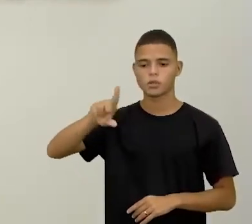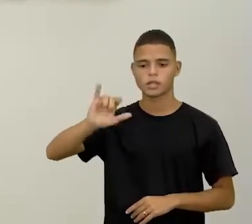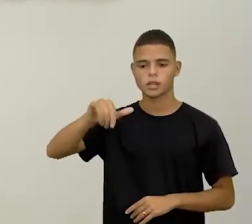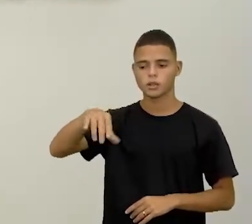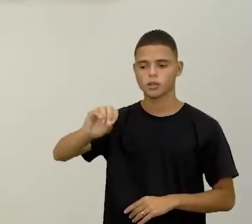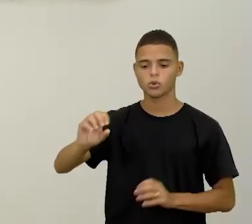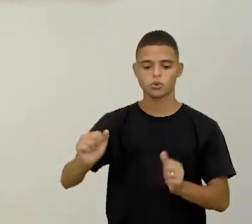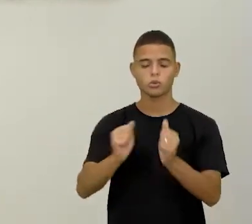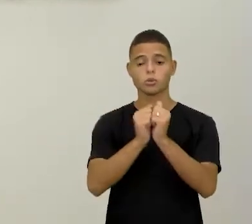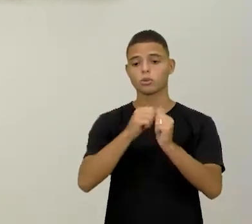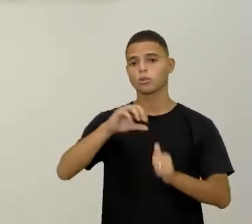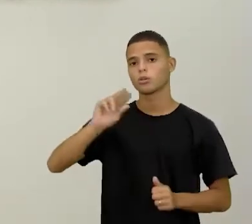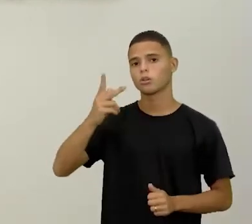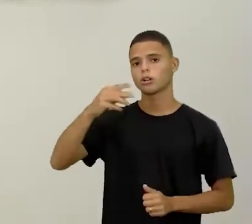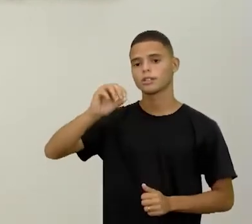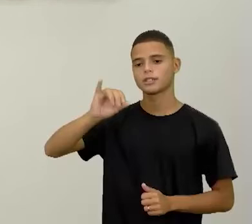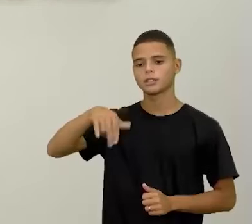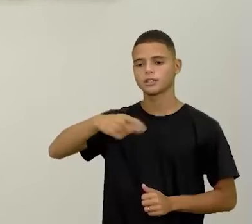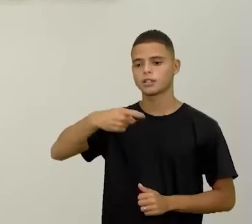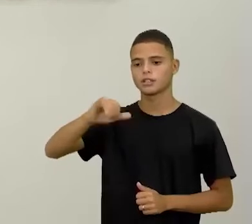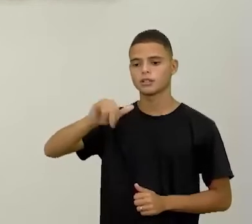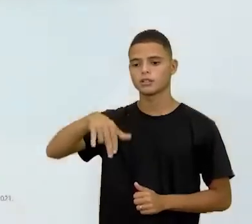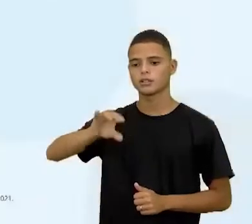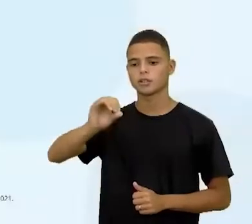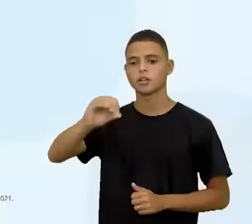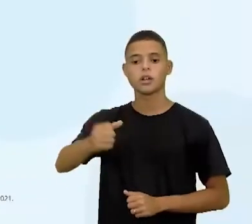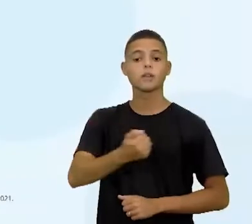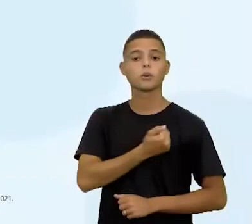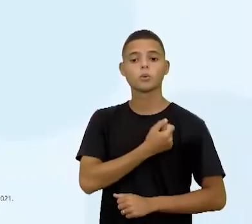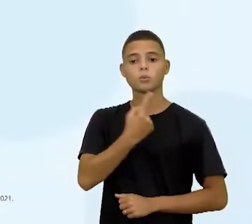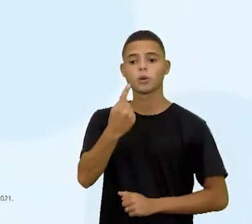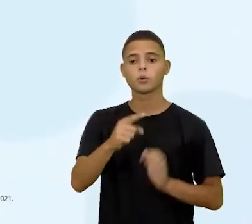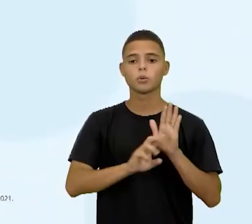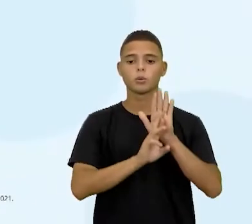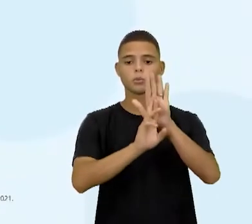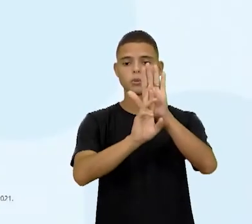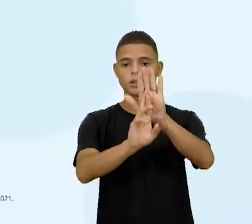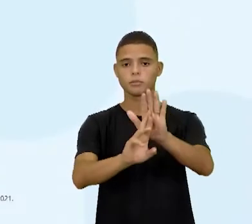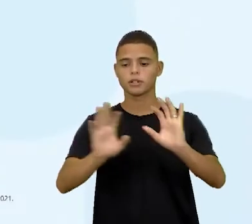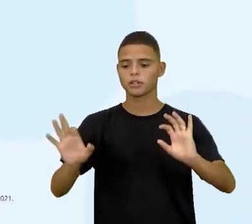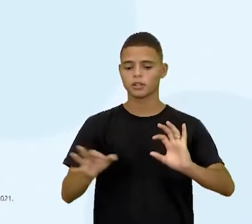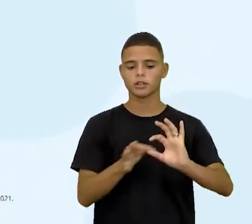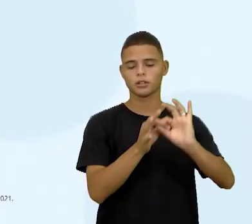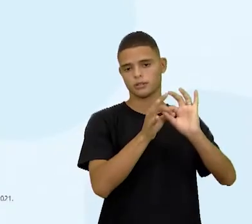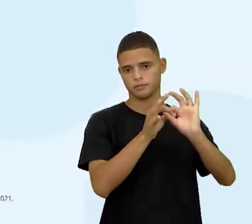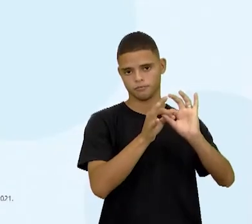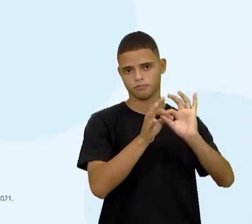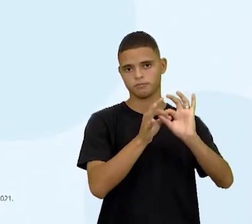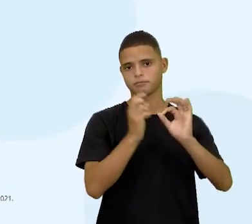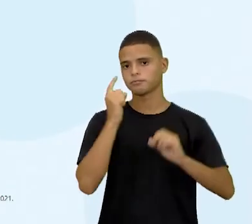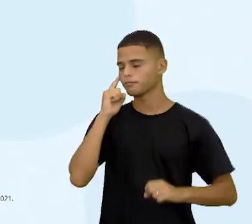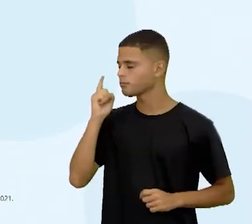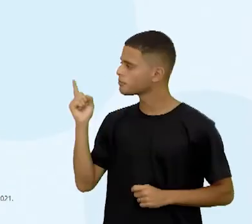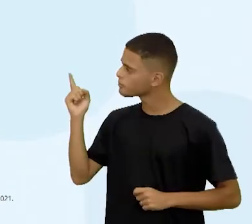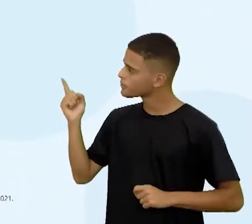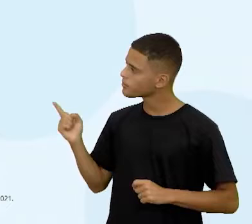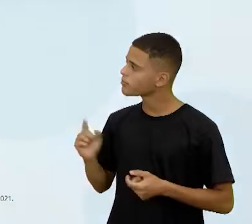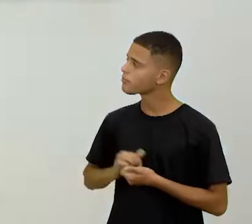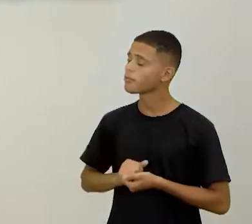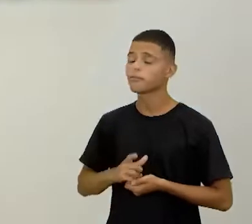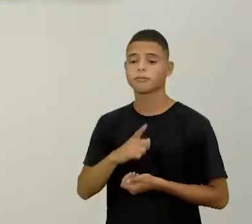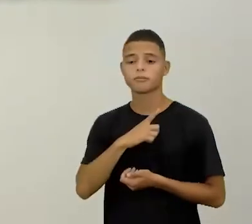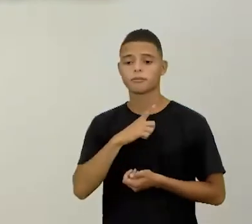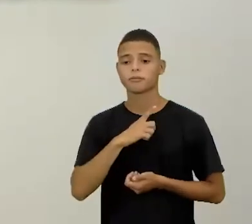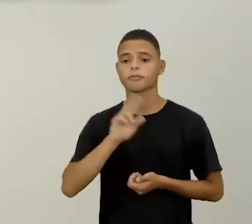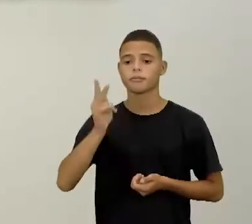com oxigênio. E aí, esse número 1, ele representa a ligação de hidrogênio. Então, quando eu tenho um